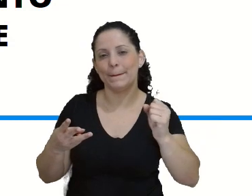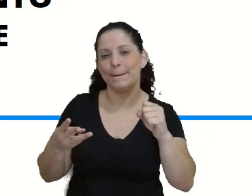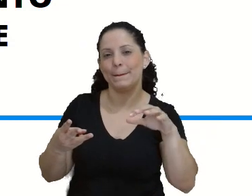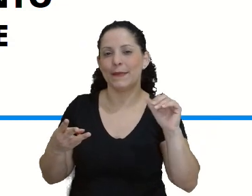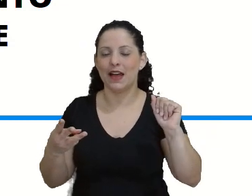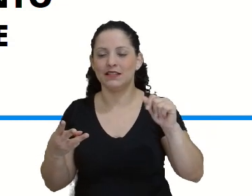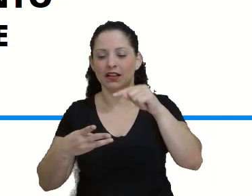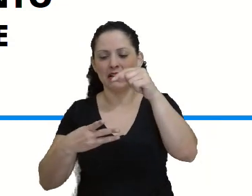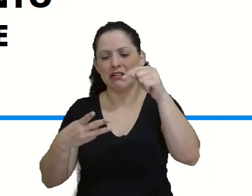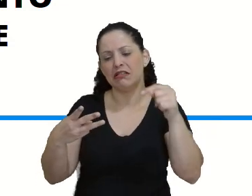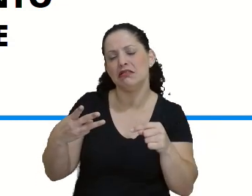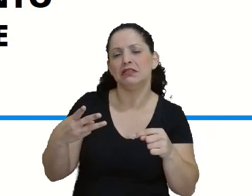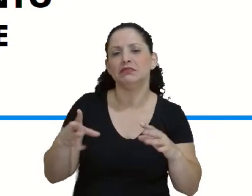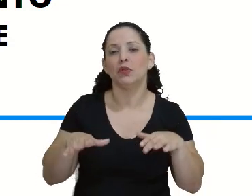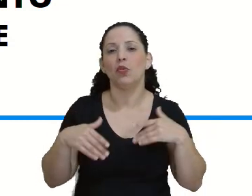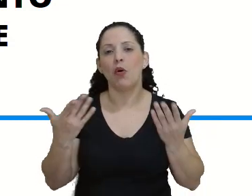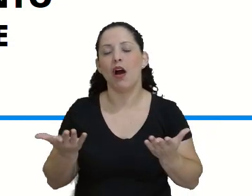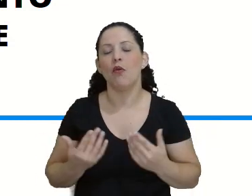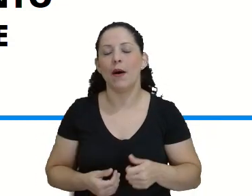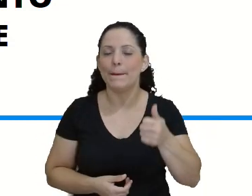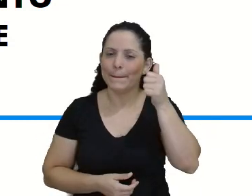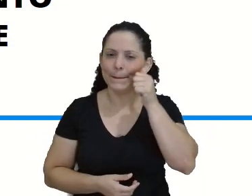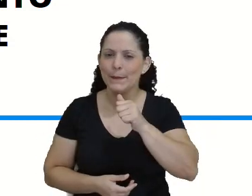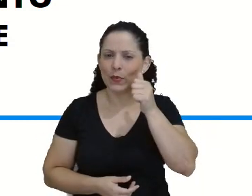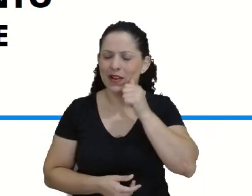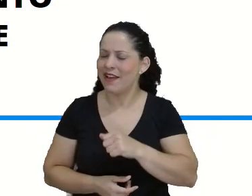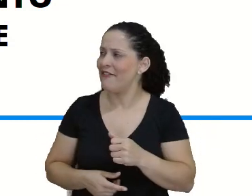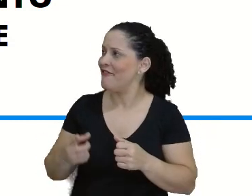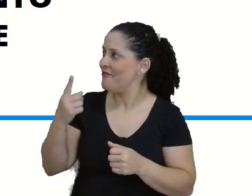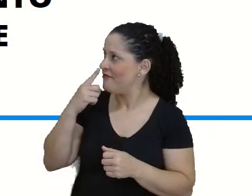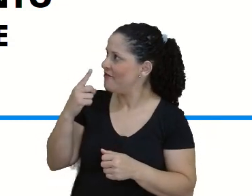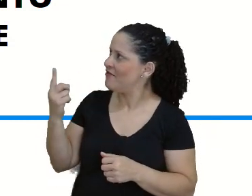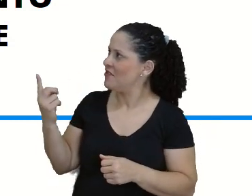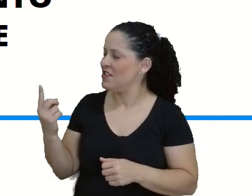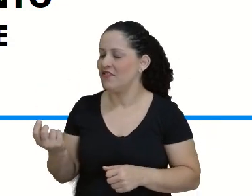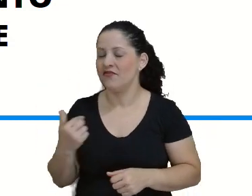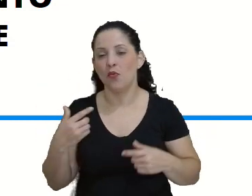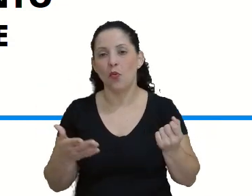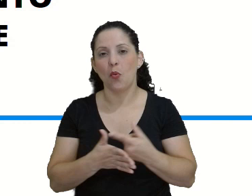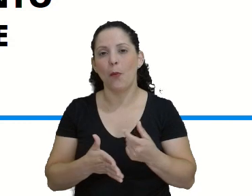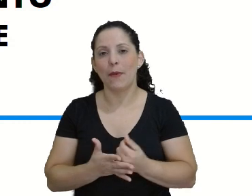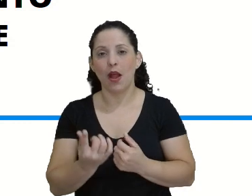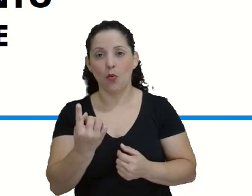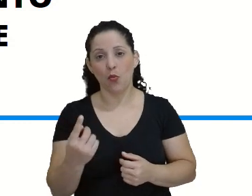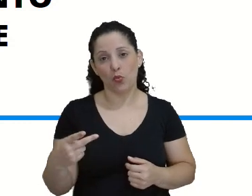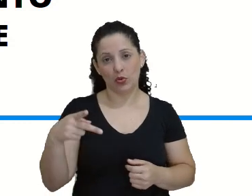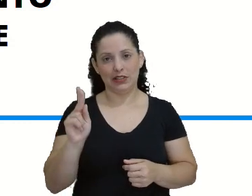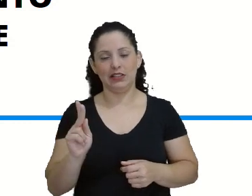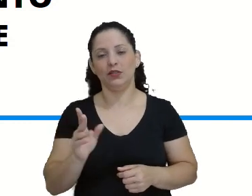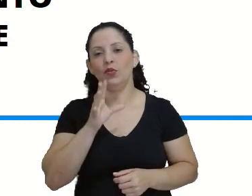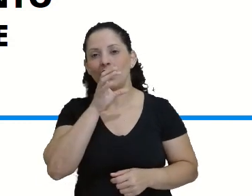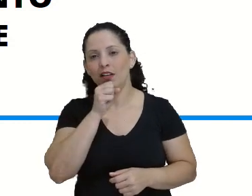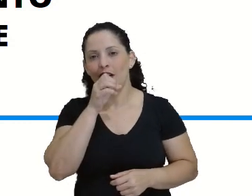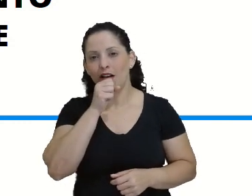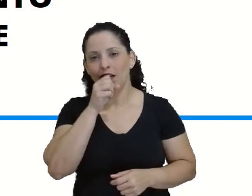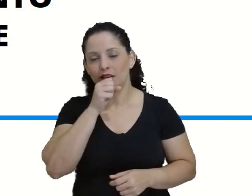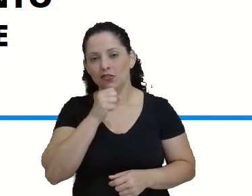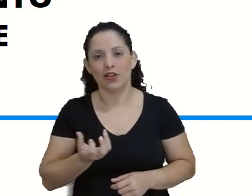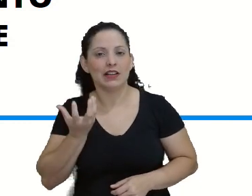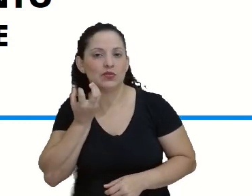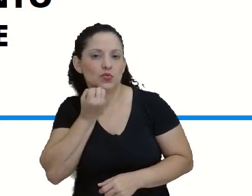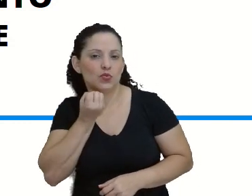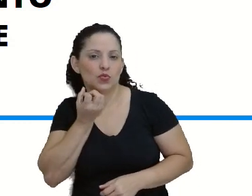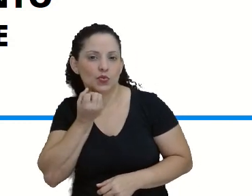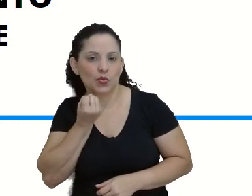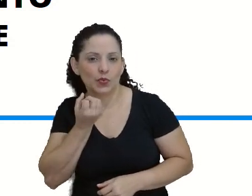ali, ela diz, vou comprar 1 quilo de laranja para o suco do almoço. Quando ela está falando em